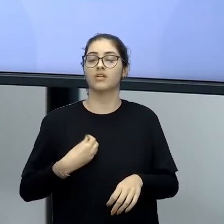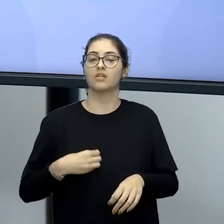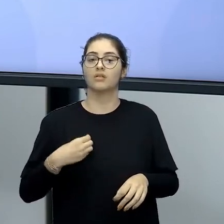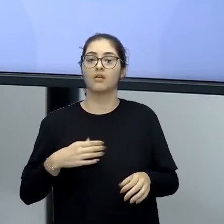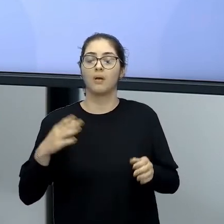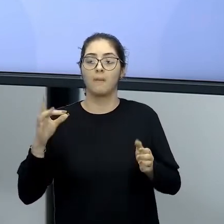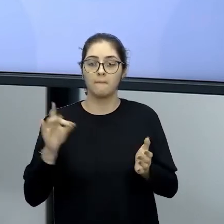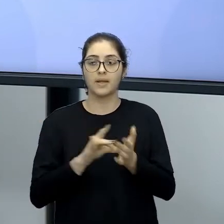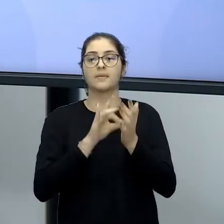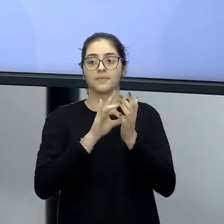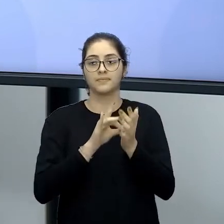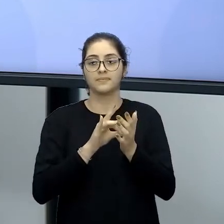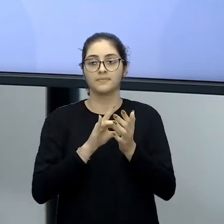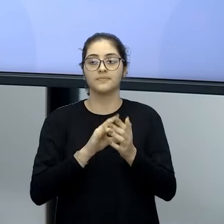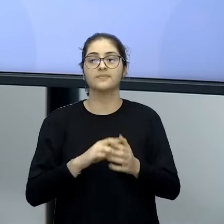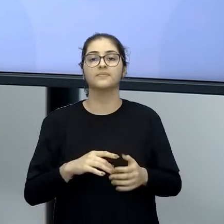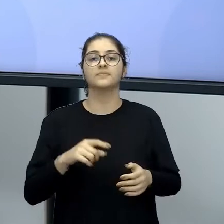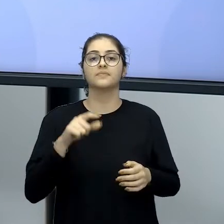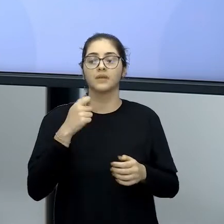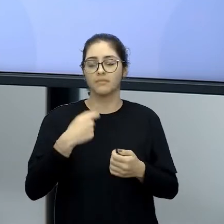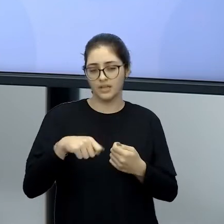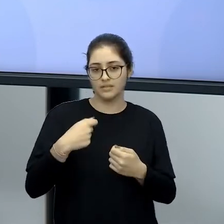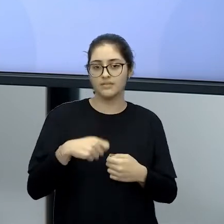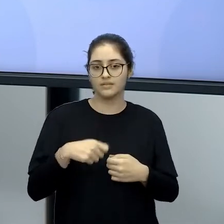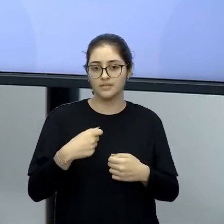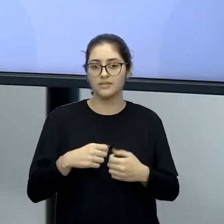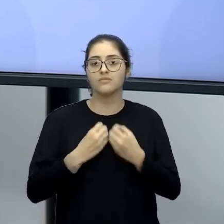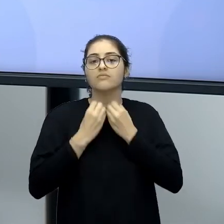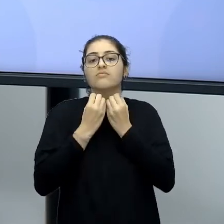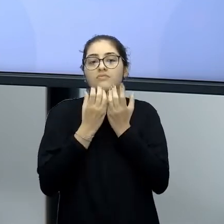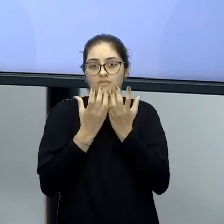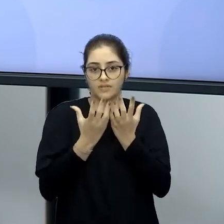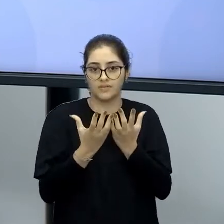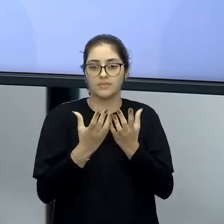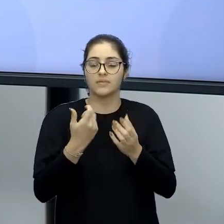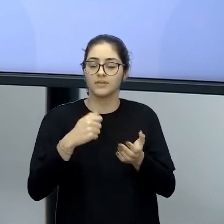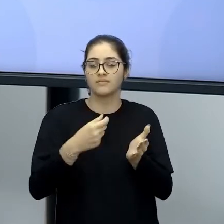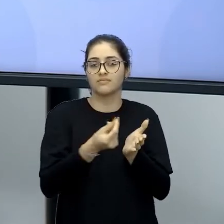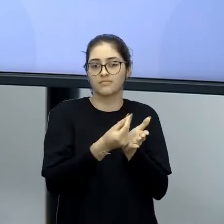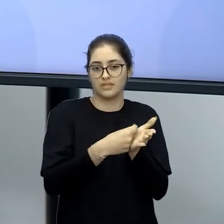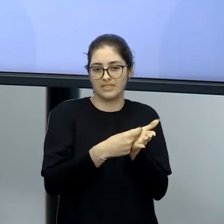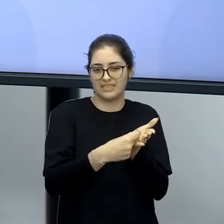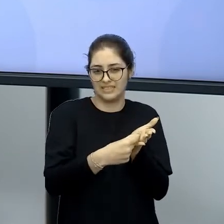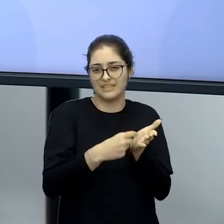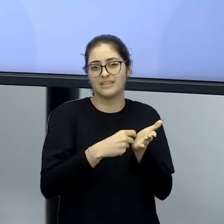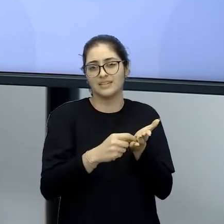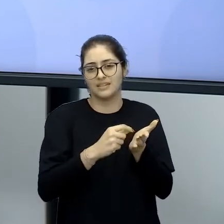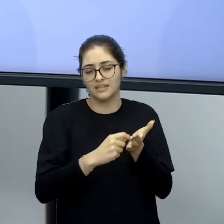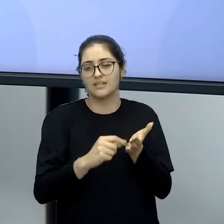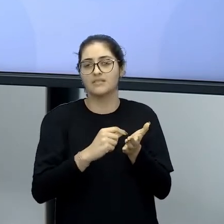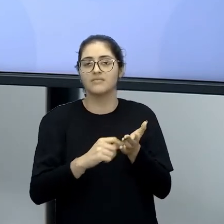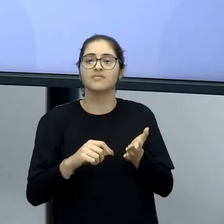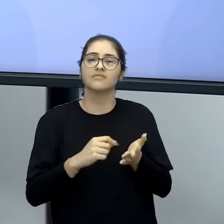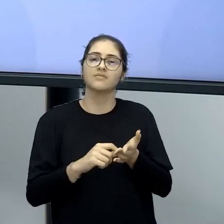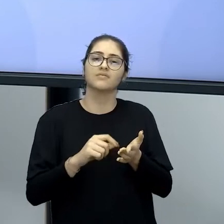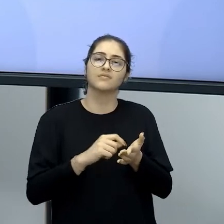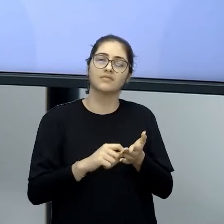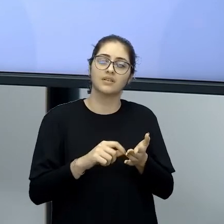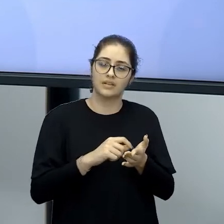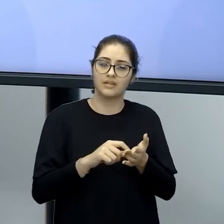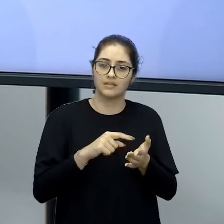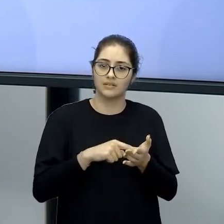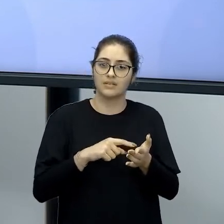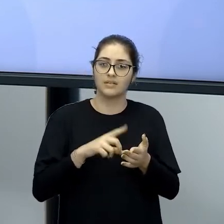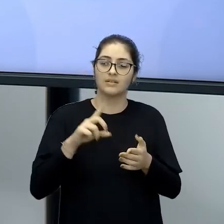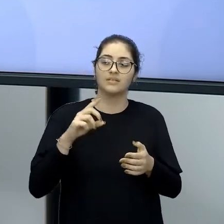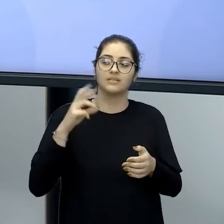Exatamente. Né? Precisa verbalizar, também precisa registrar no material, no caderno, precisa estar no diário de bordo.